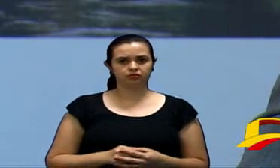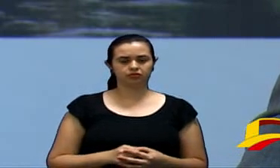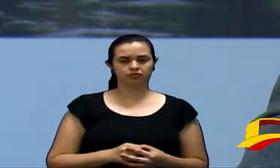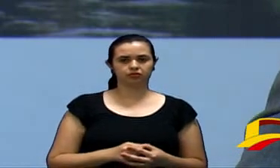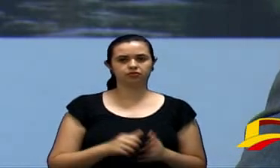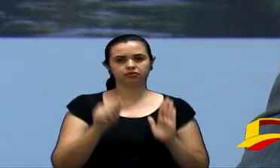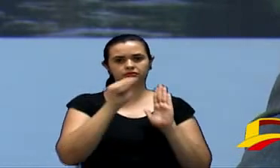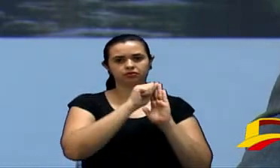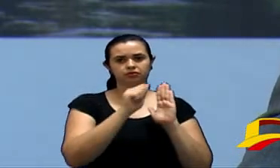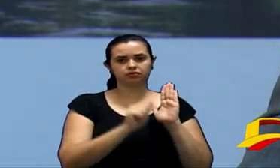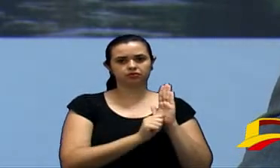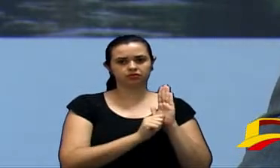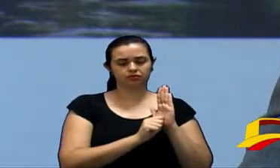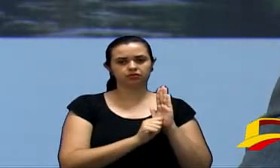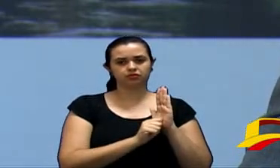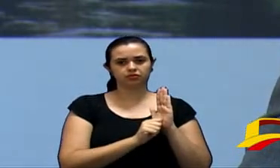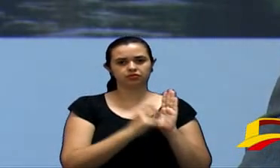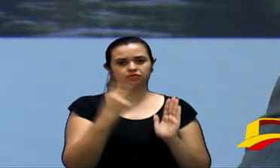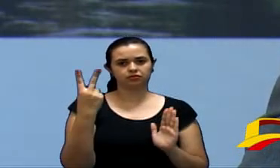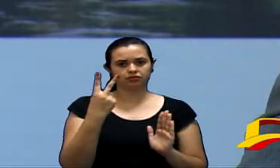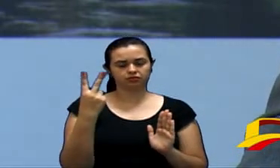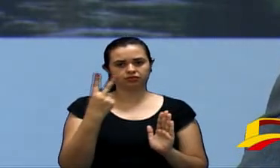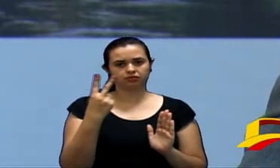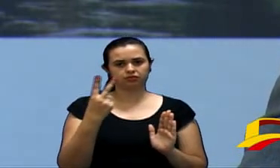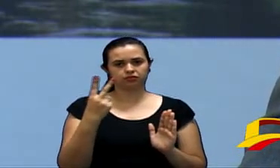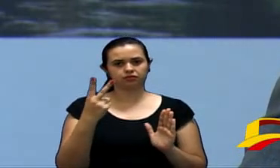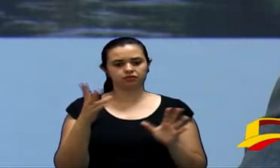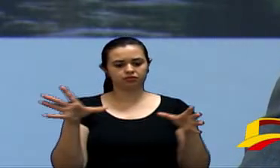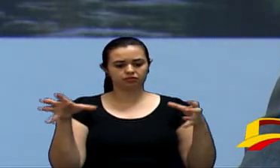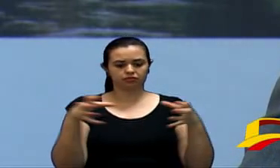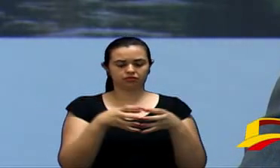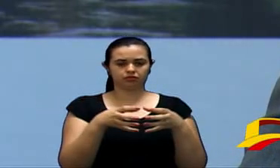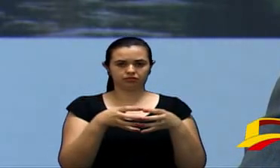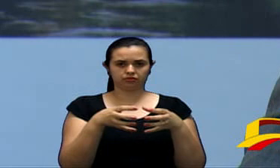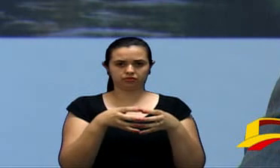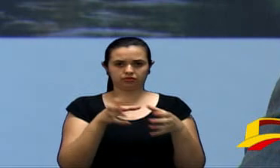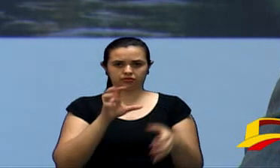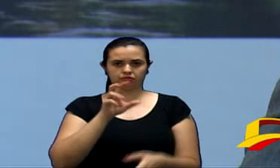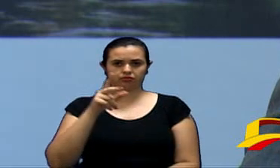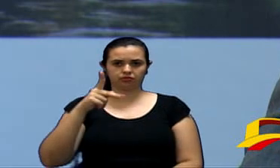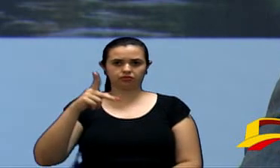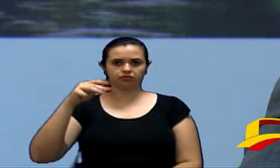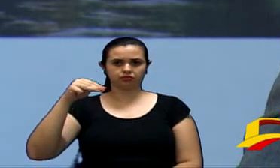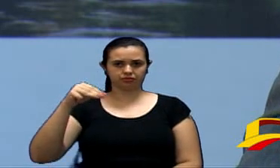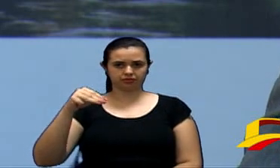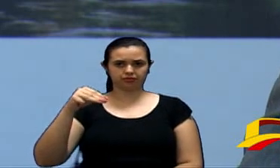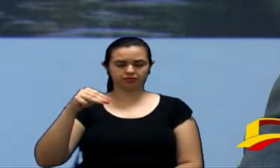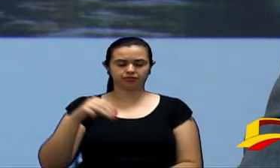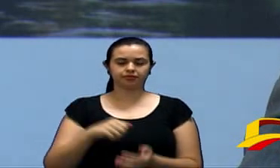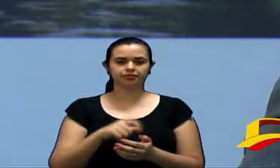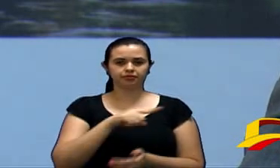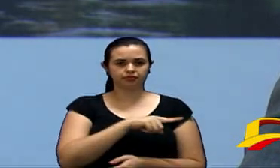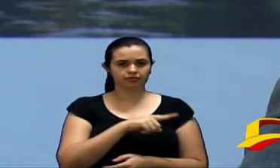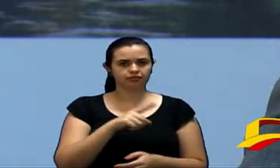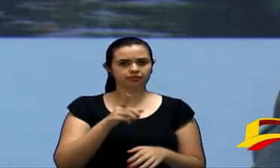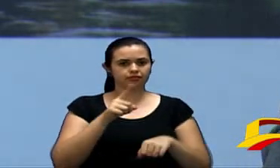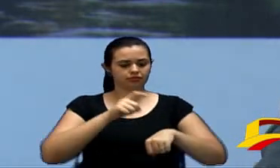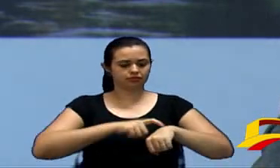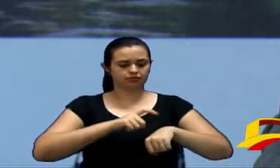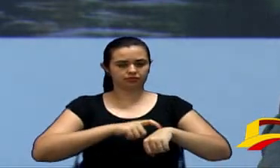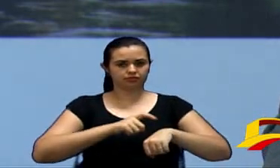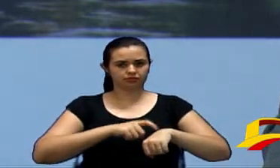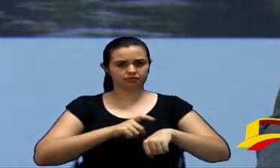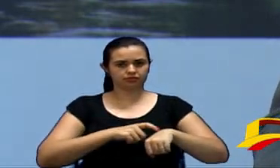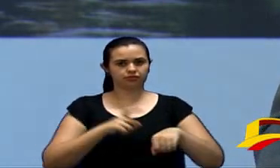Artigo 2º, os integrantes da Polícia Militar exercerão atividades delegadas em horário de folga e serão mensalmente